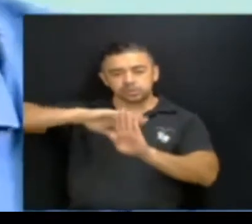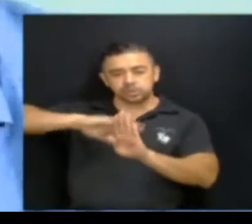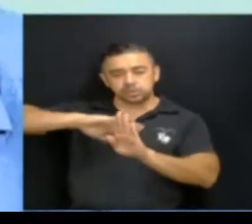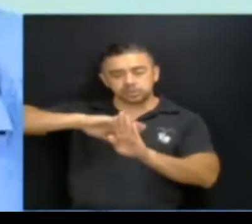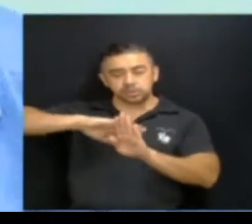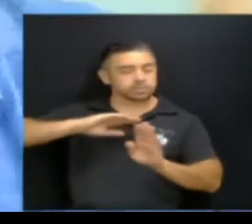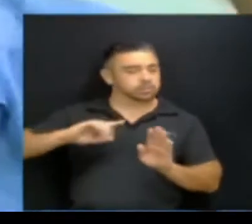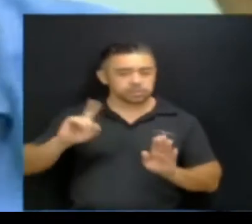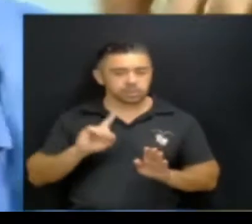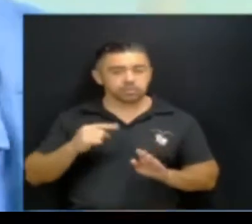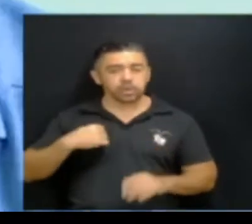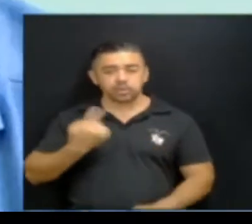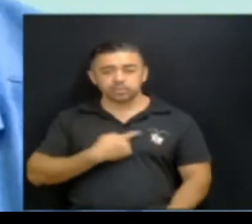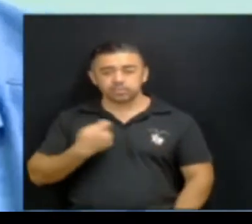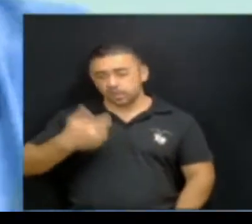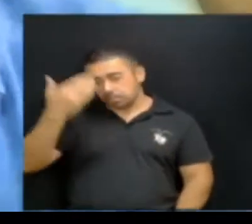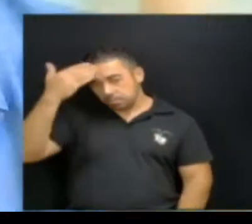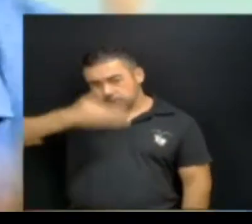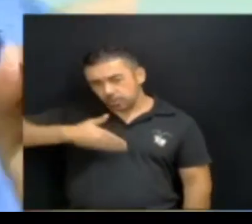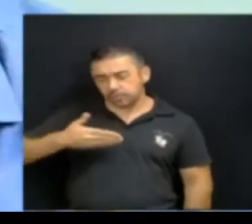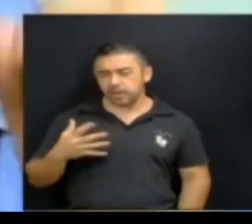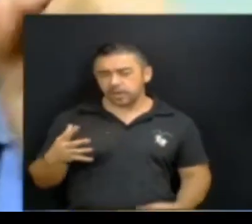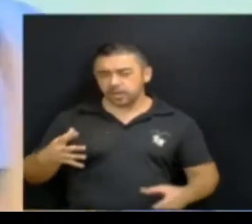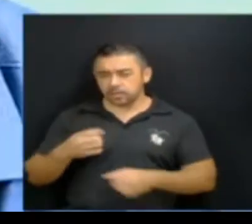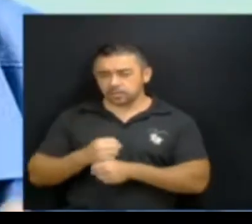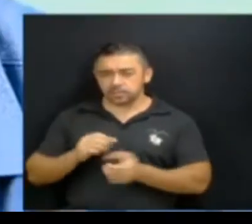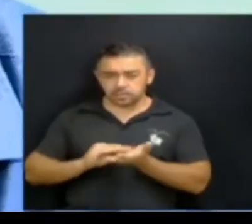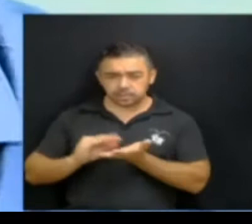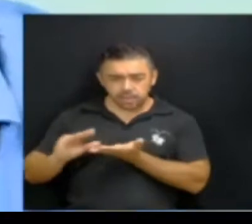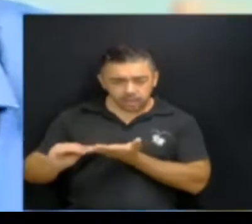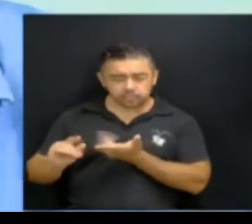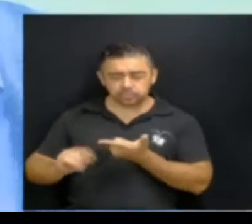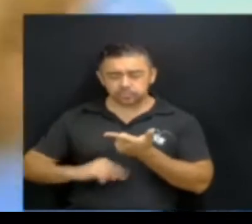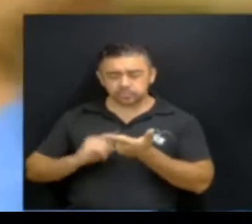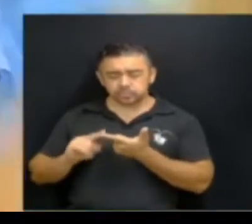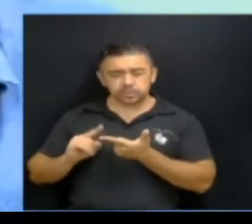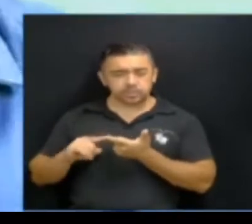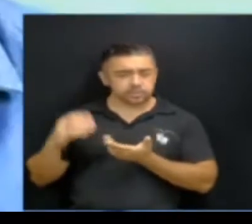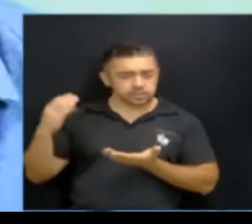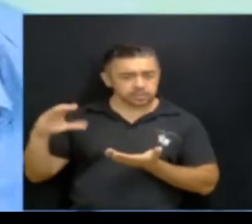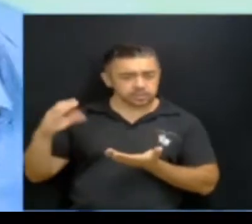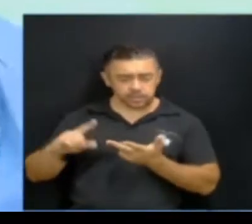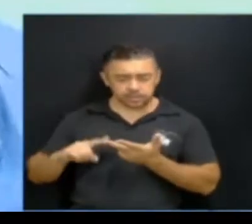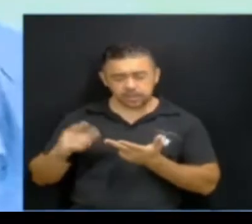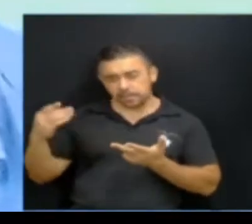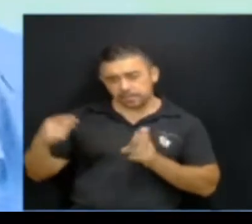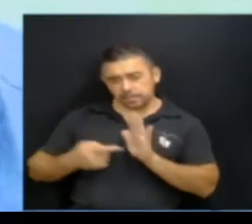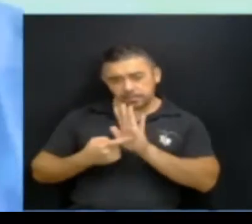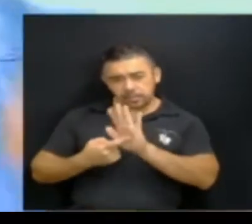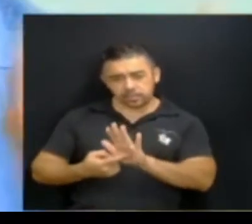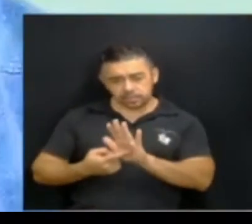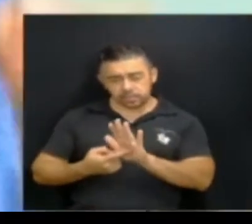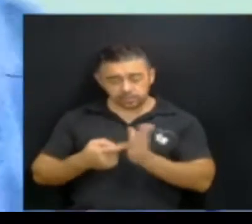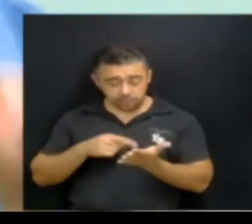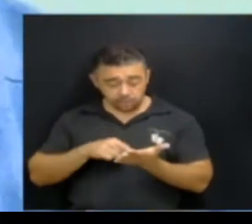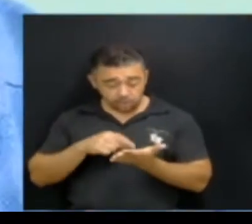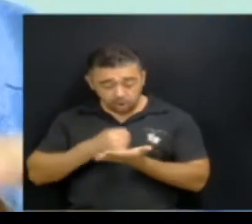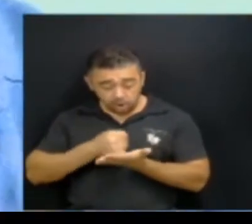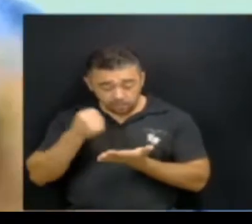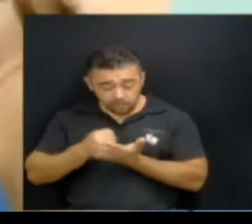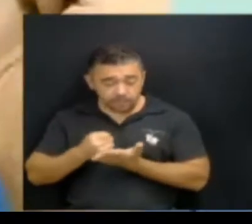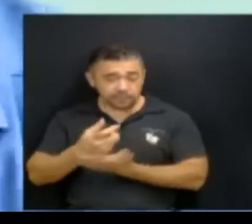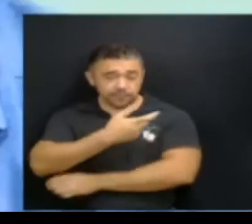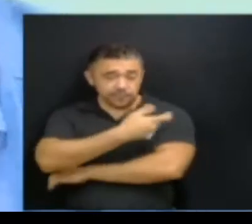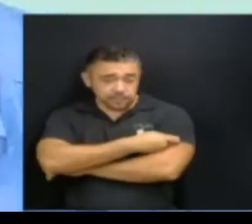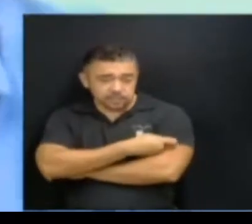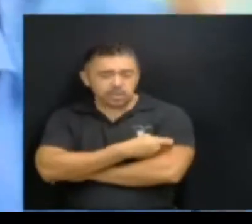ter comprovações de dados, temos que ter a ciência. E o passaporte sanitário, ou a apresentação do comprovante de vacinação, é como a gente